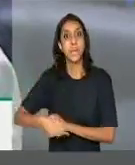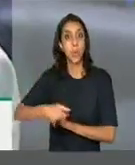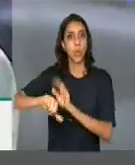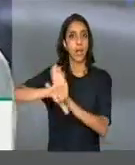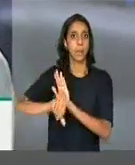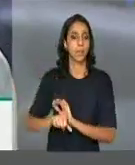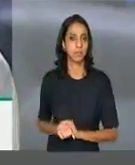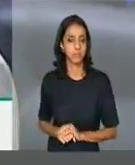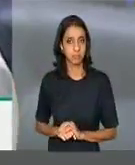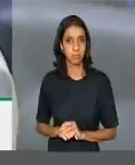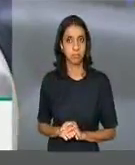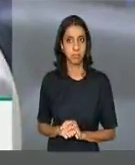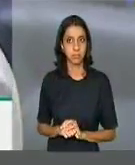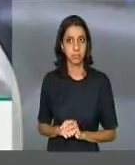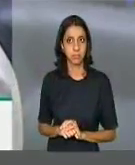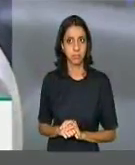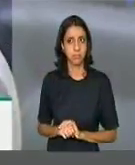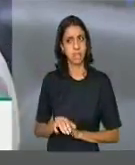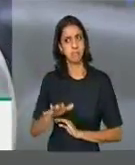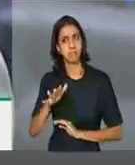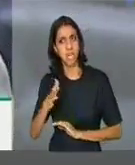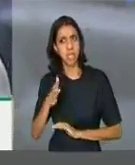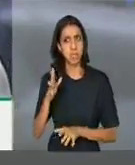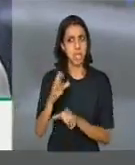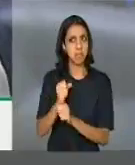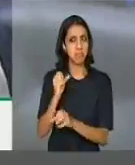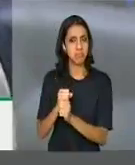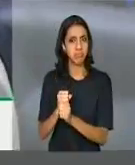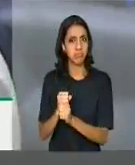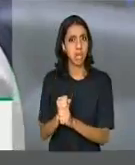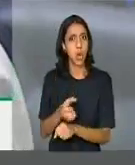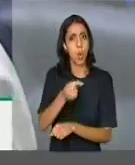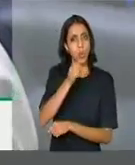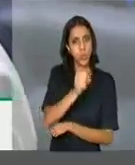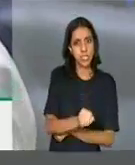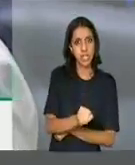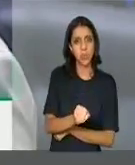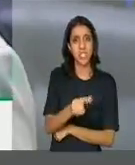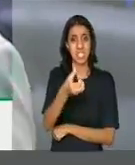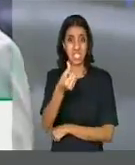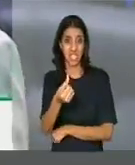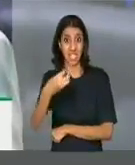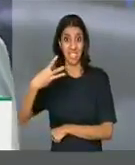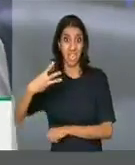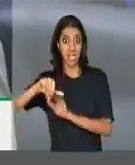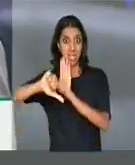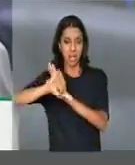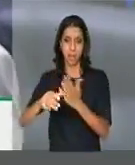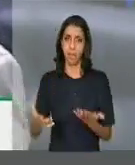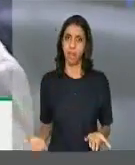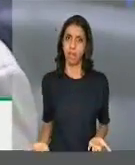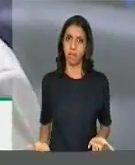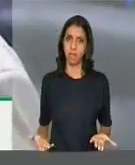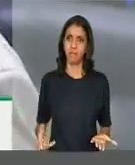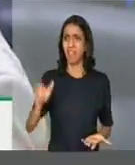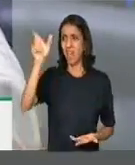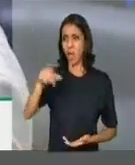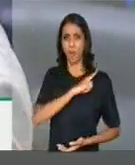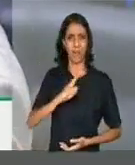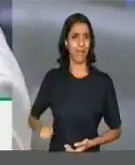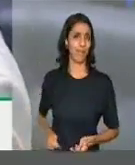crimes. Isso dá uma média diária de 863 crimes. É um governador